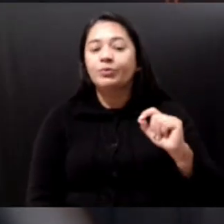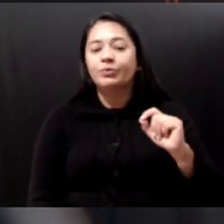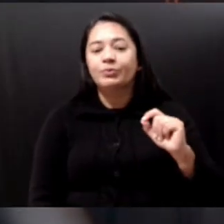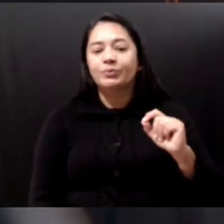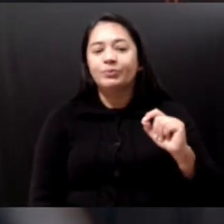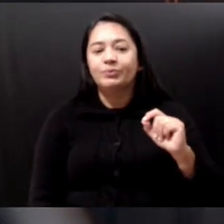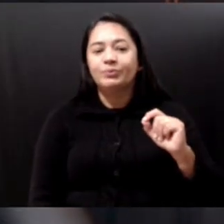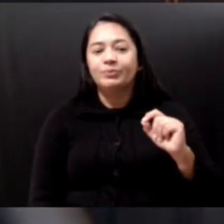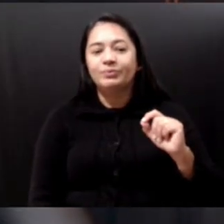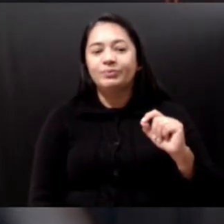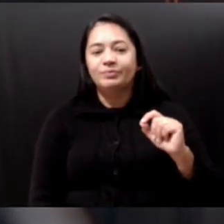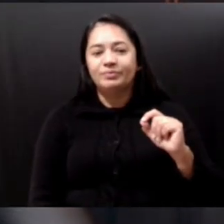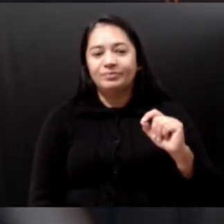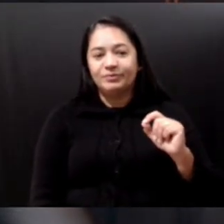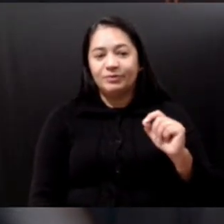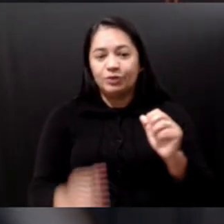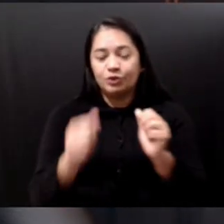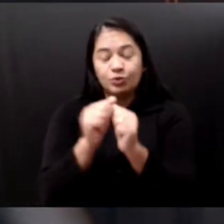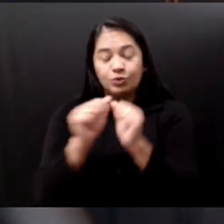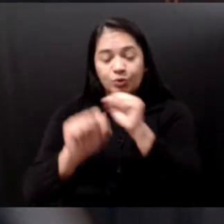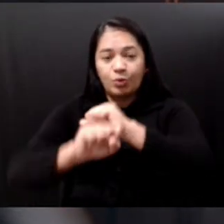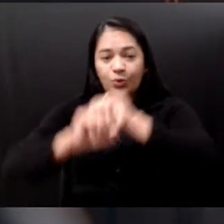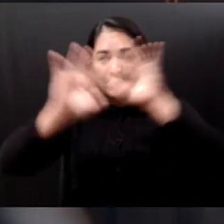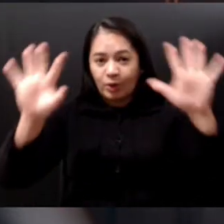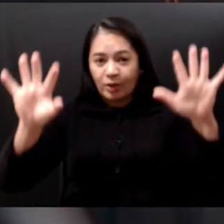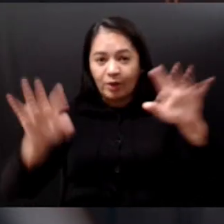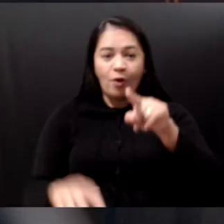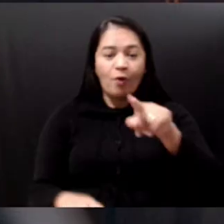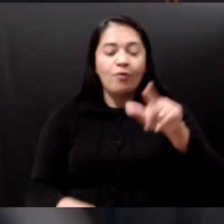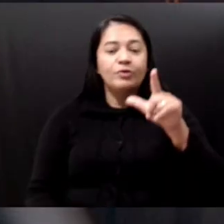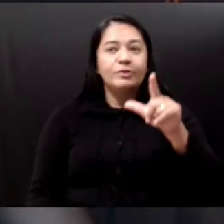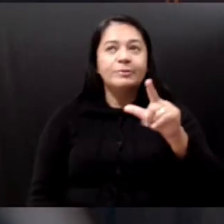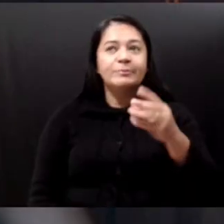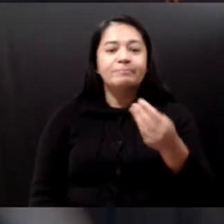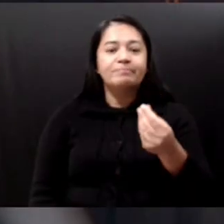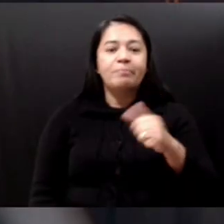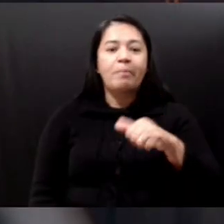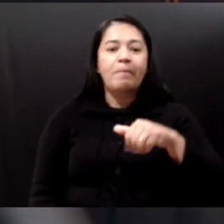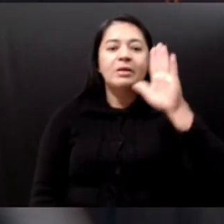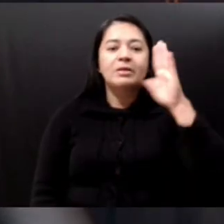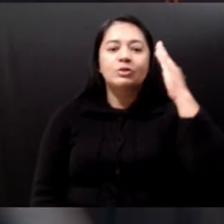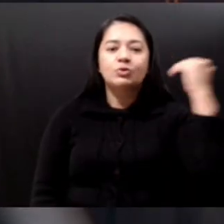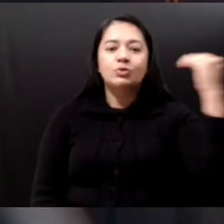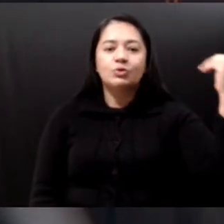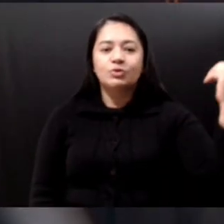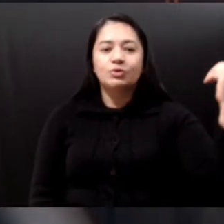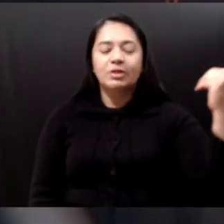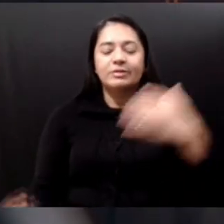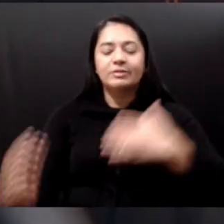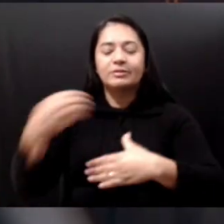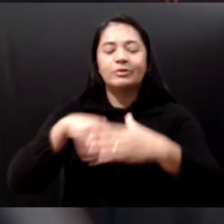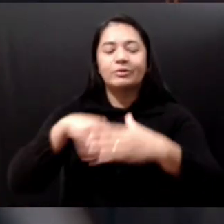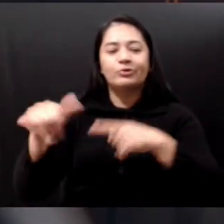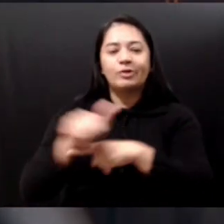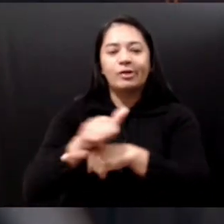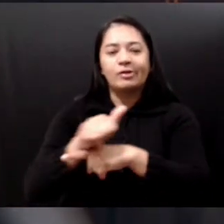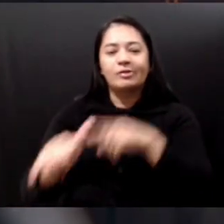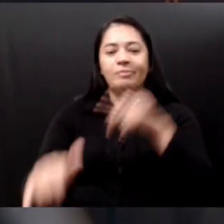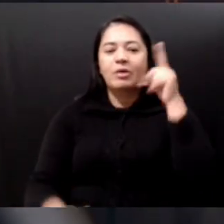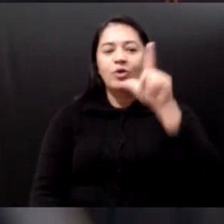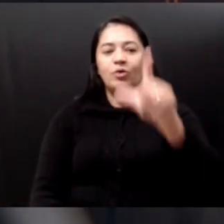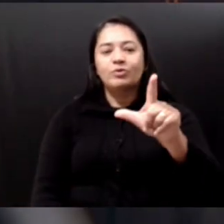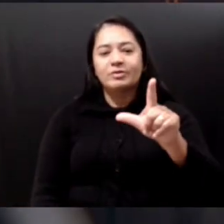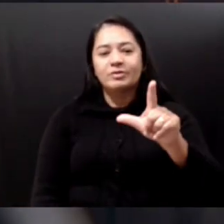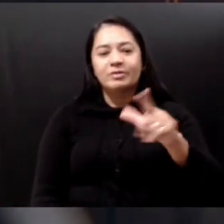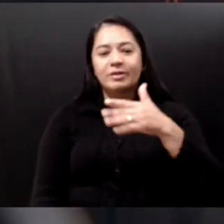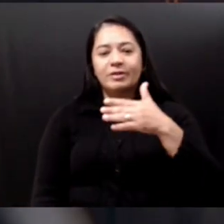a clareza, você tem aí mais sucesso nas estratégias para alcançar melhores resultados. Quando você tem alguém de